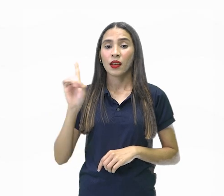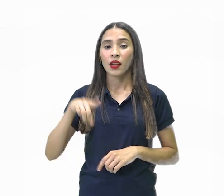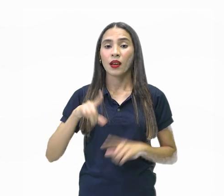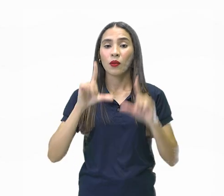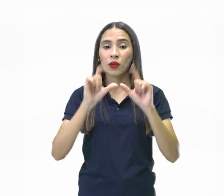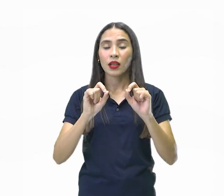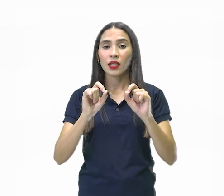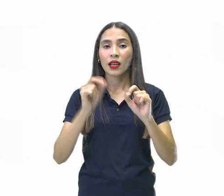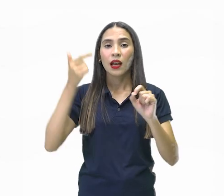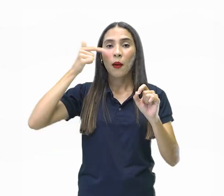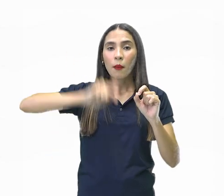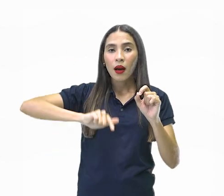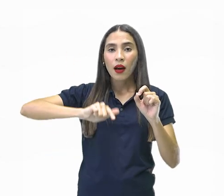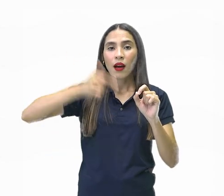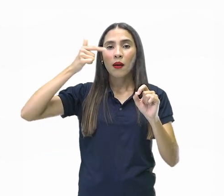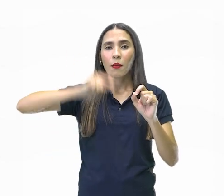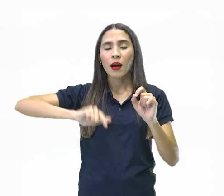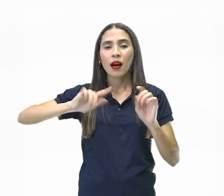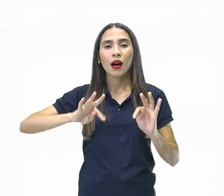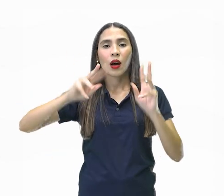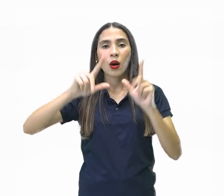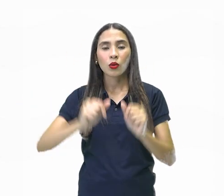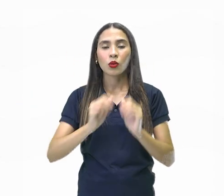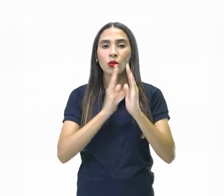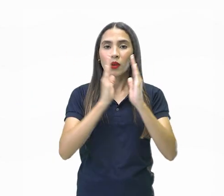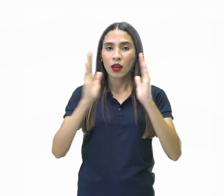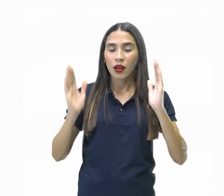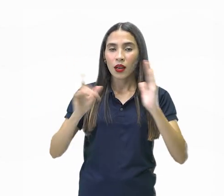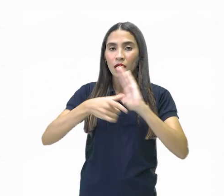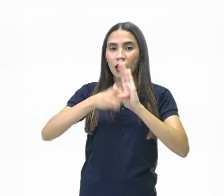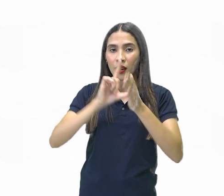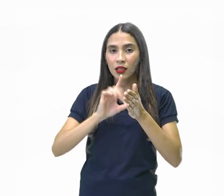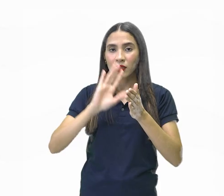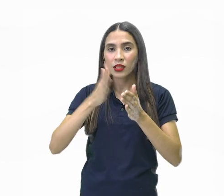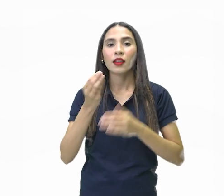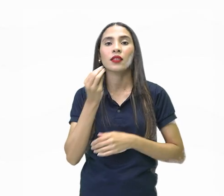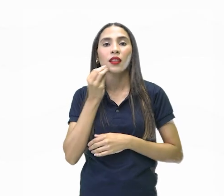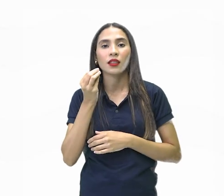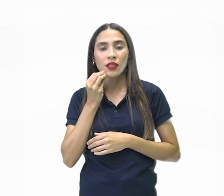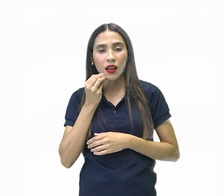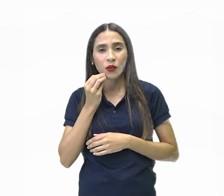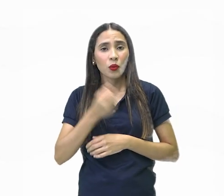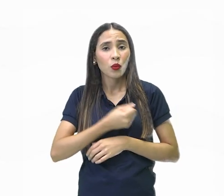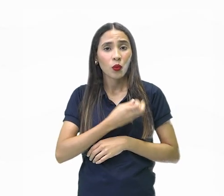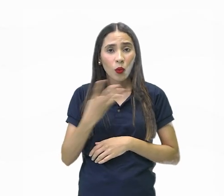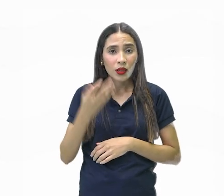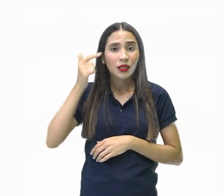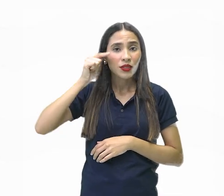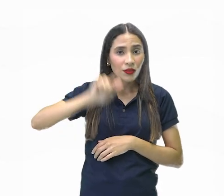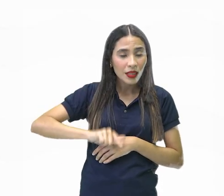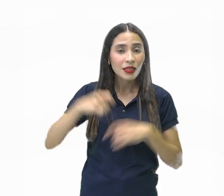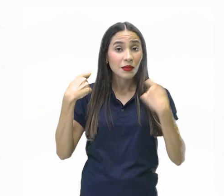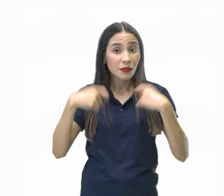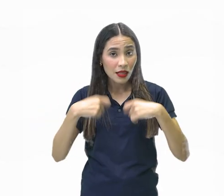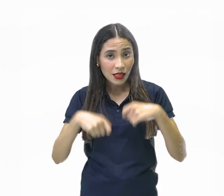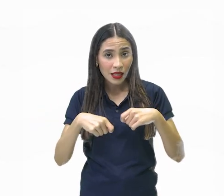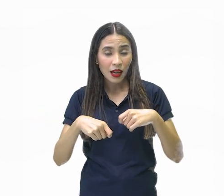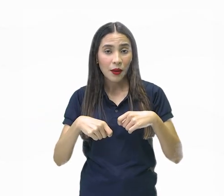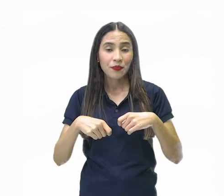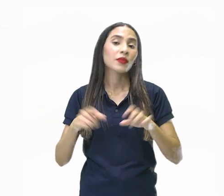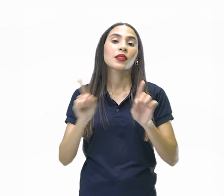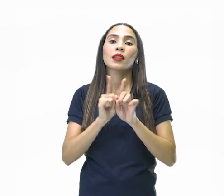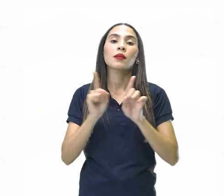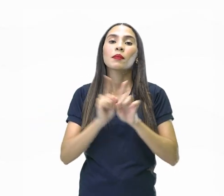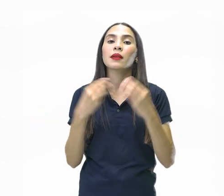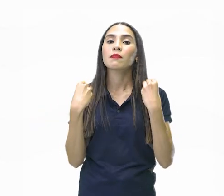retroalimentação é a repetição de todos os passos anteriores, quantas vezes forem